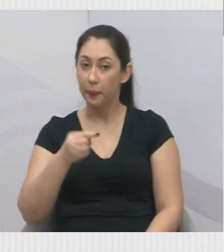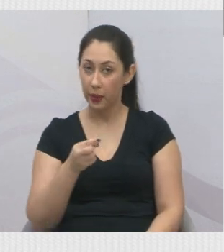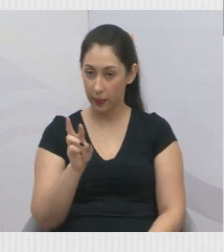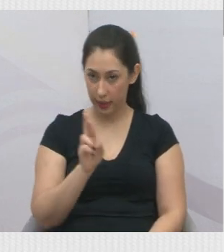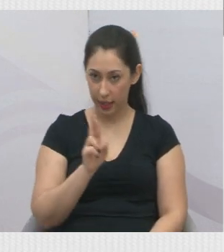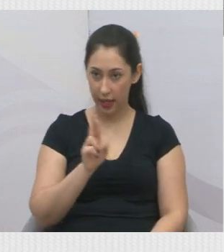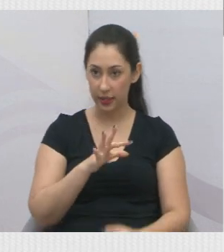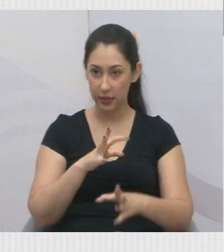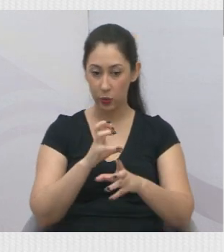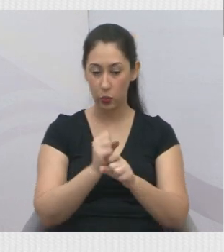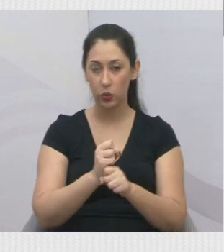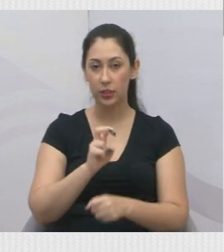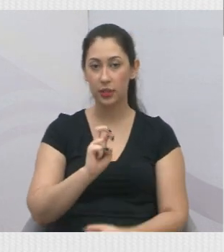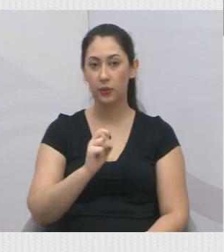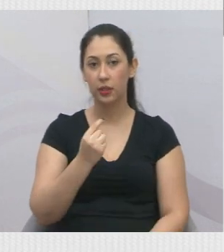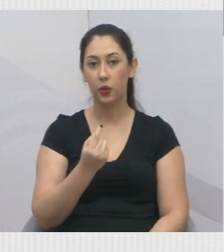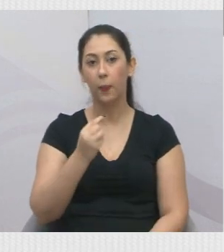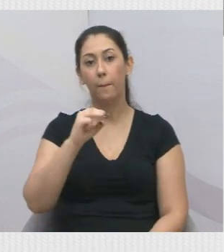R$ 696.511, totalizando